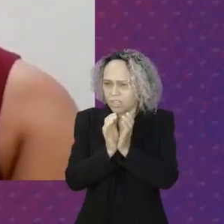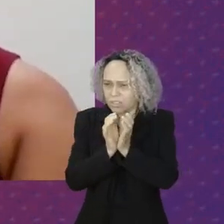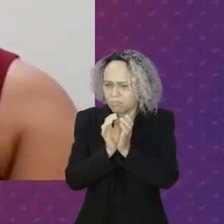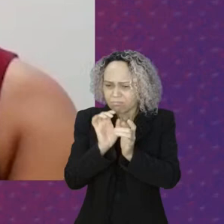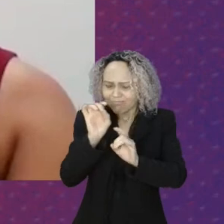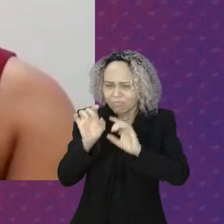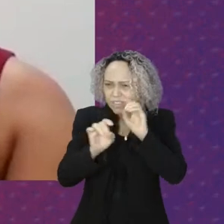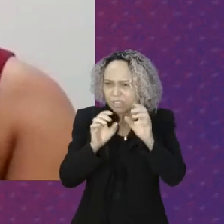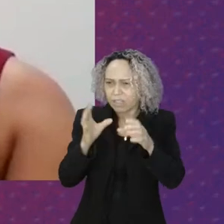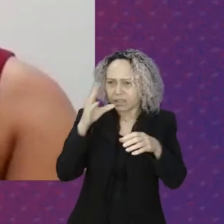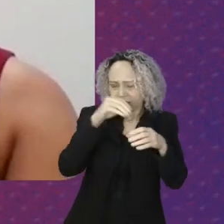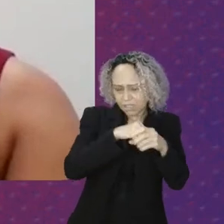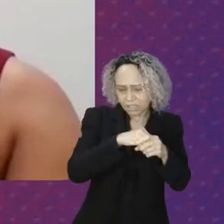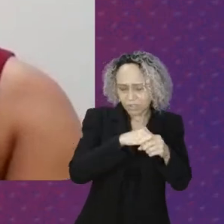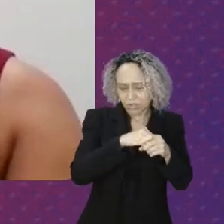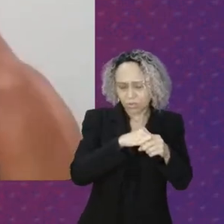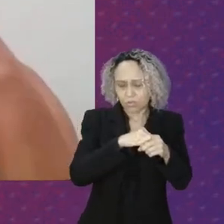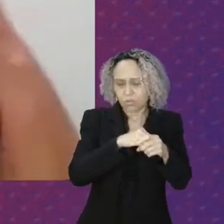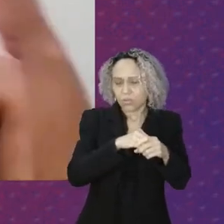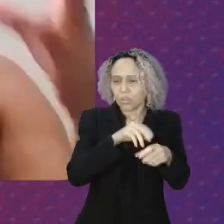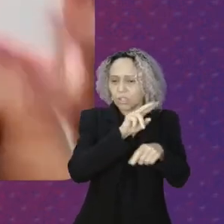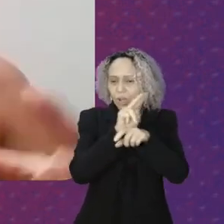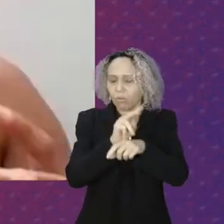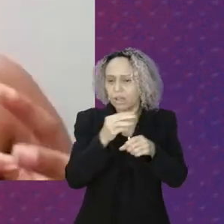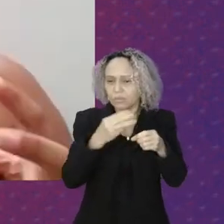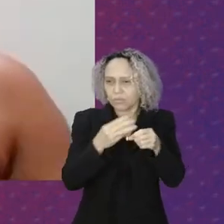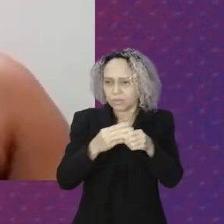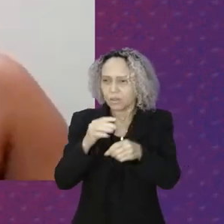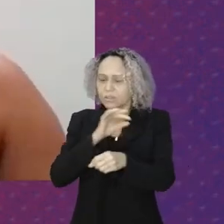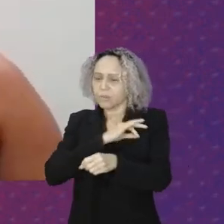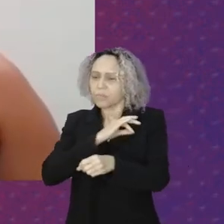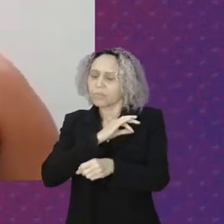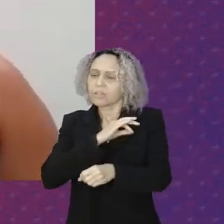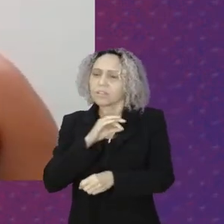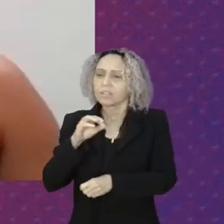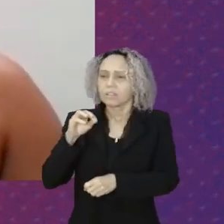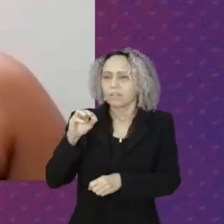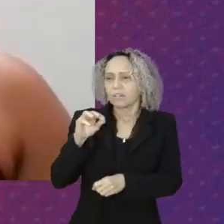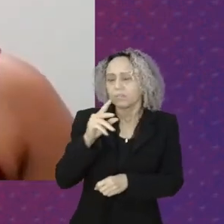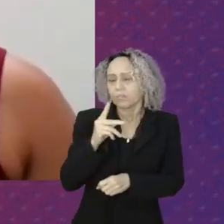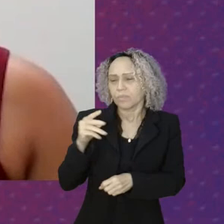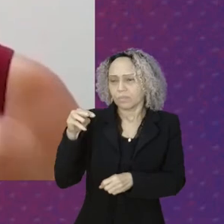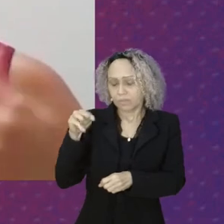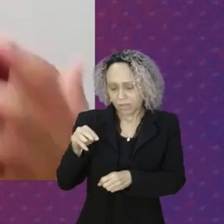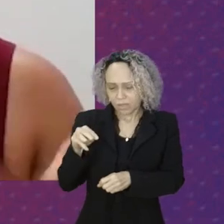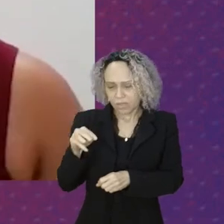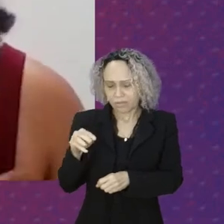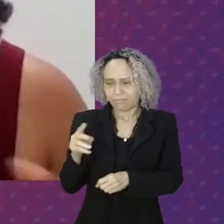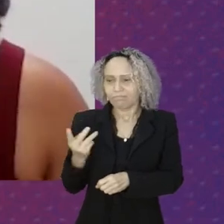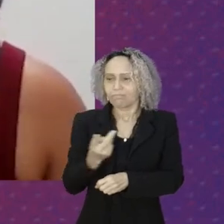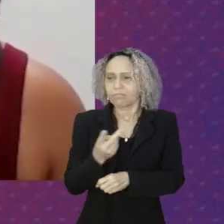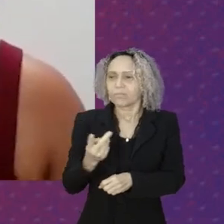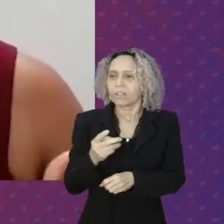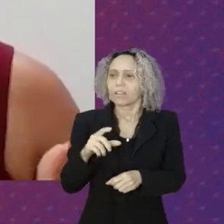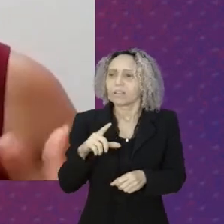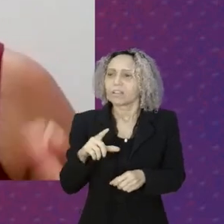Civil Municipal quanto da Polícia Militar. Aí depende, tem cidades que tem na GCM, tem cidades que tem na Polícia Militar, tem cidades que não tem nenhuma das duas,